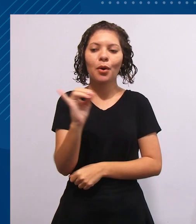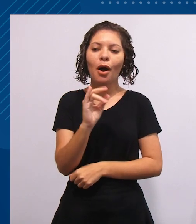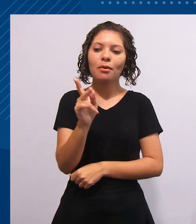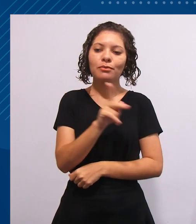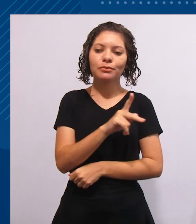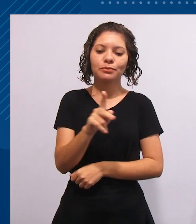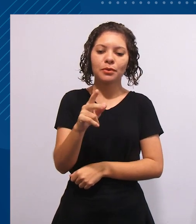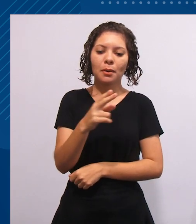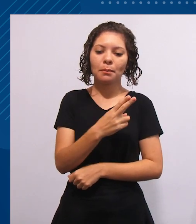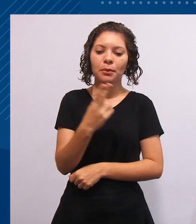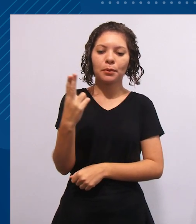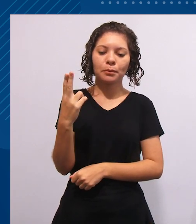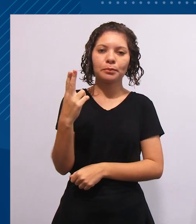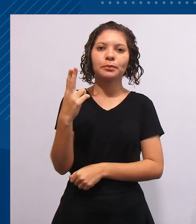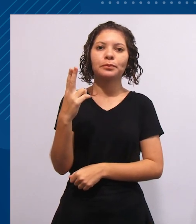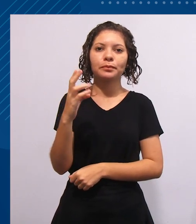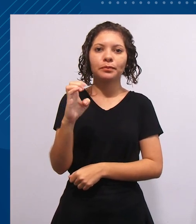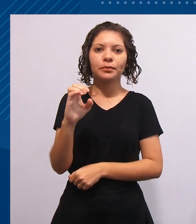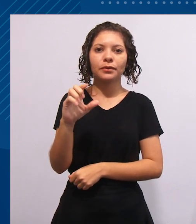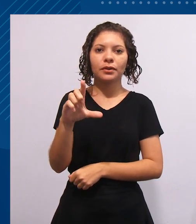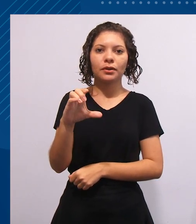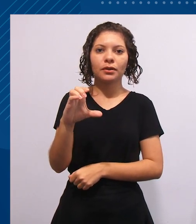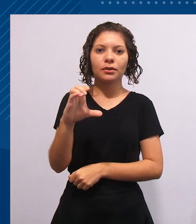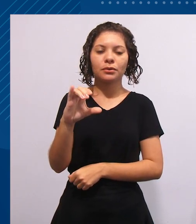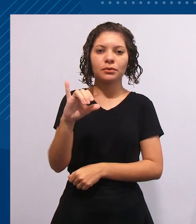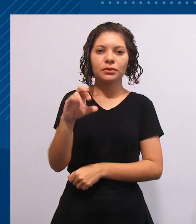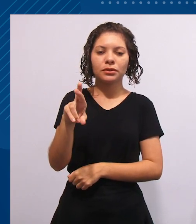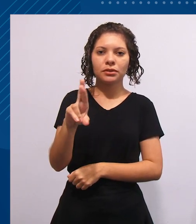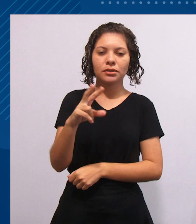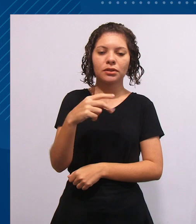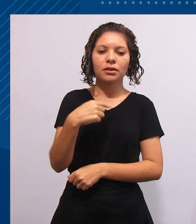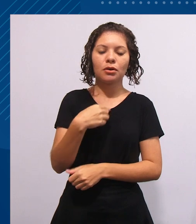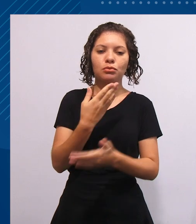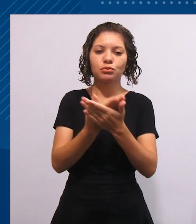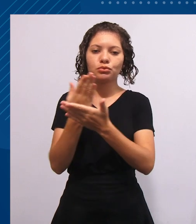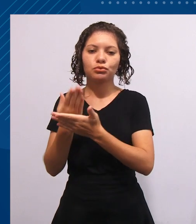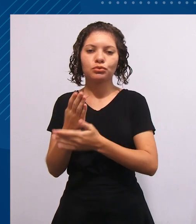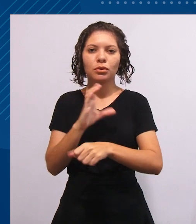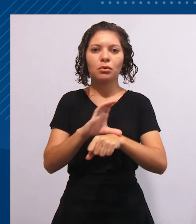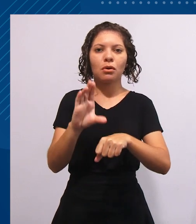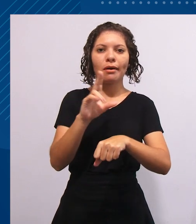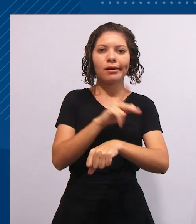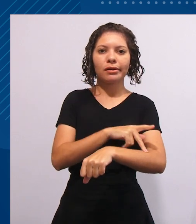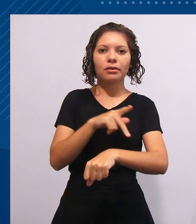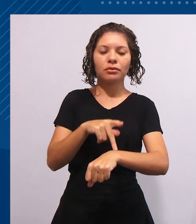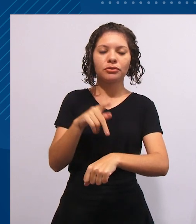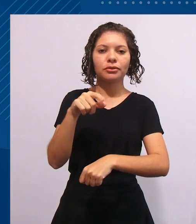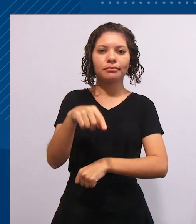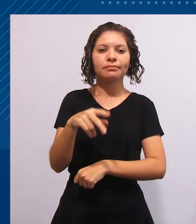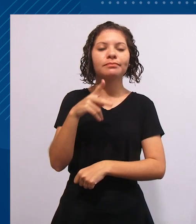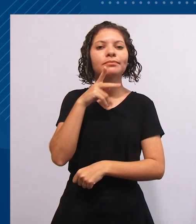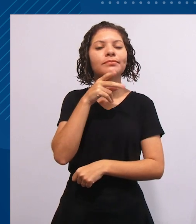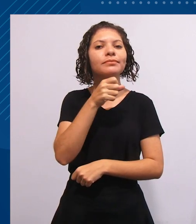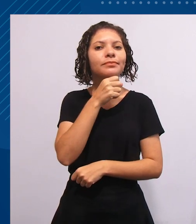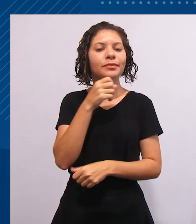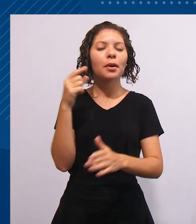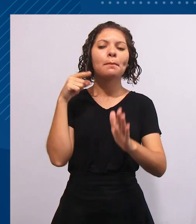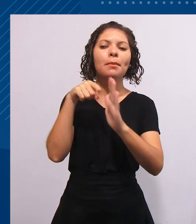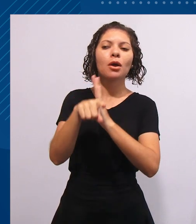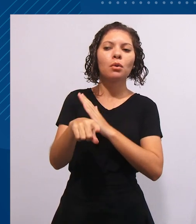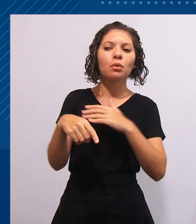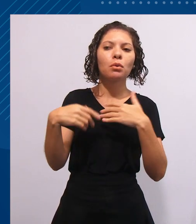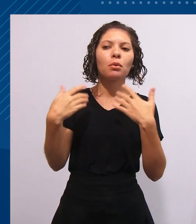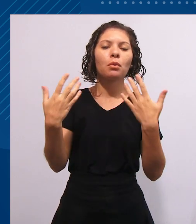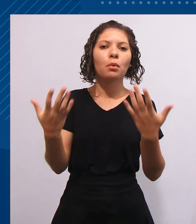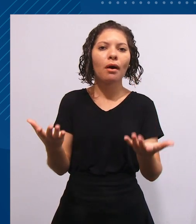nome é irc Rodrigues sou estudante do curso de pedagogia e falo da cidade de Porto Velho Rondônia a minha pergunta é Quais as